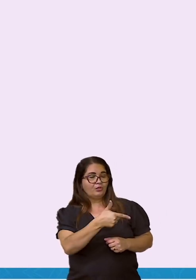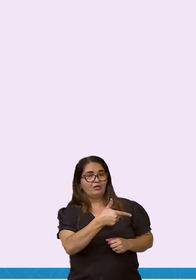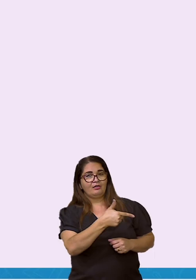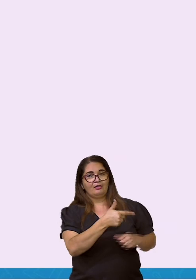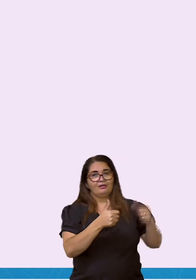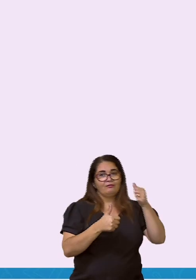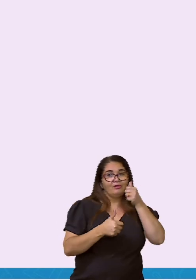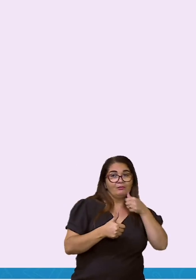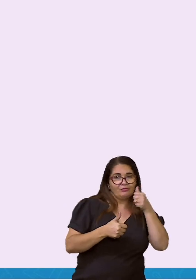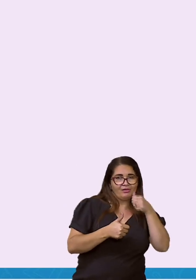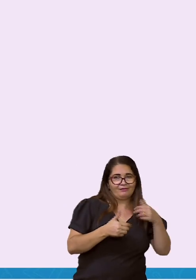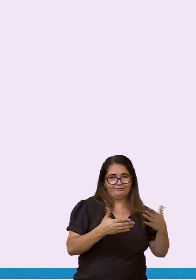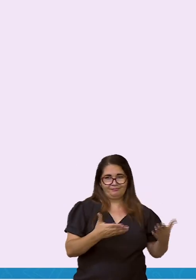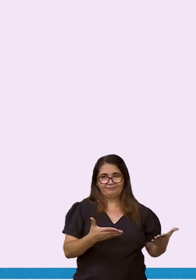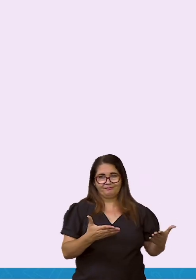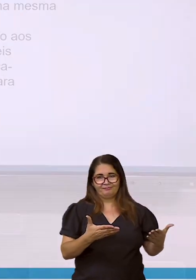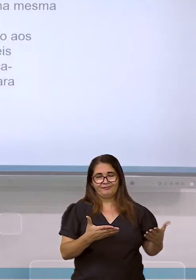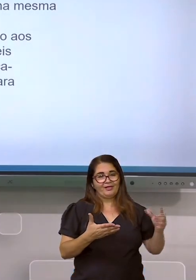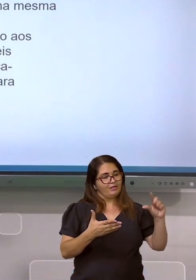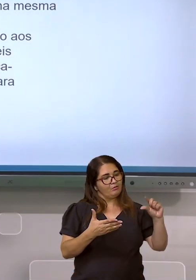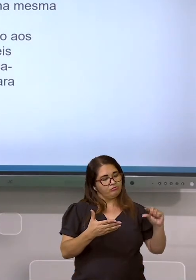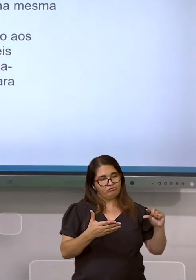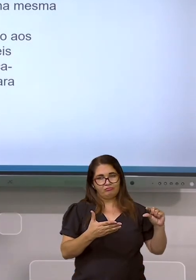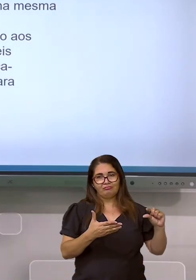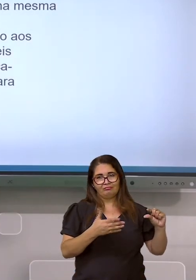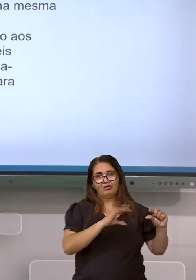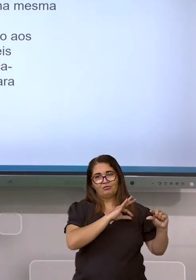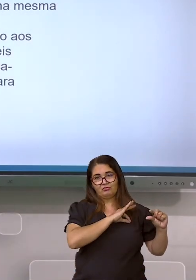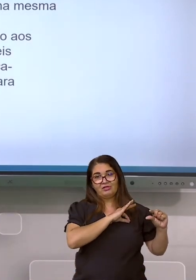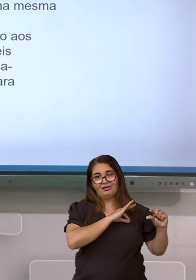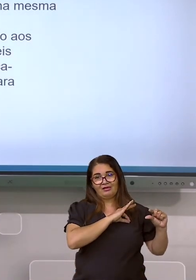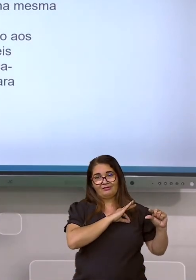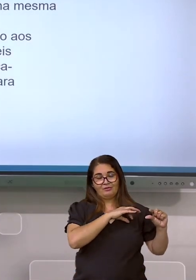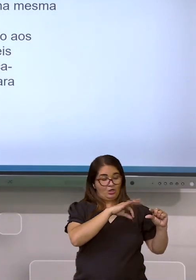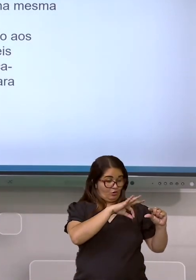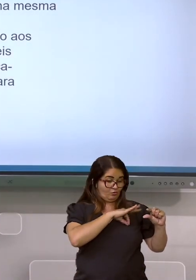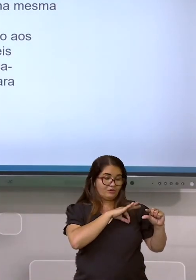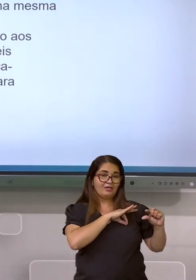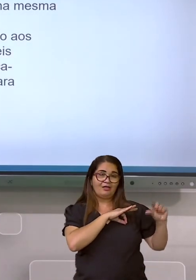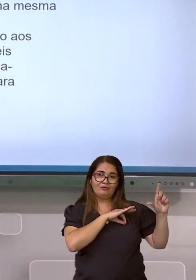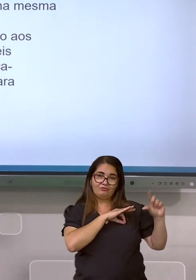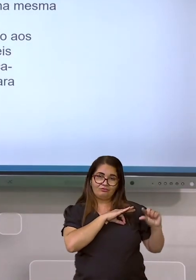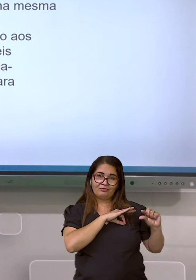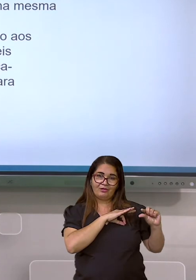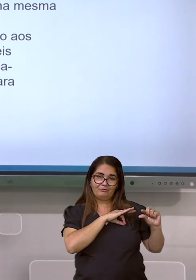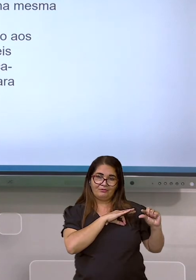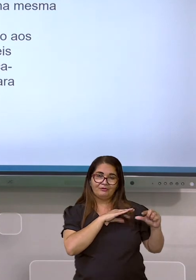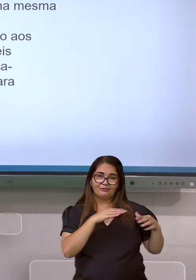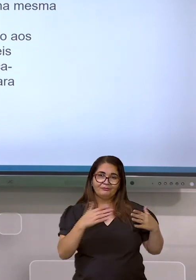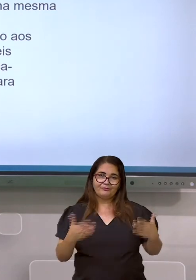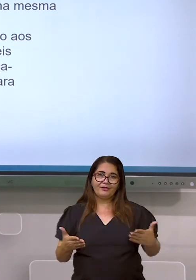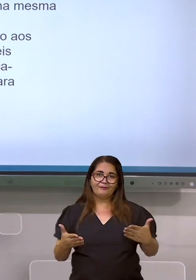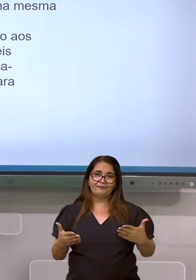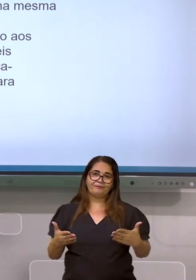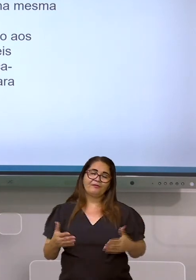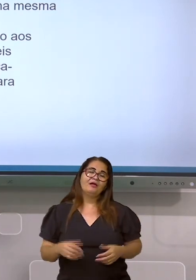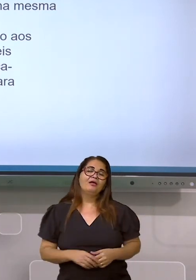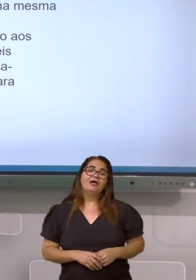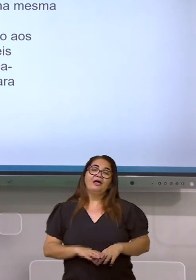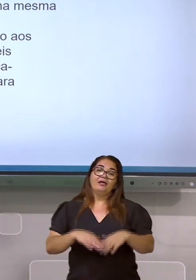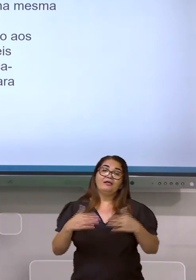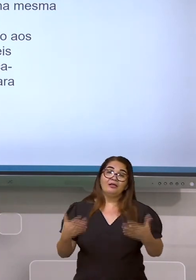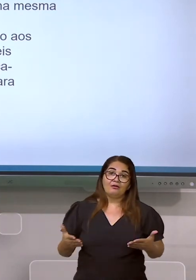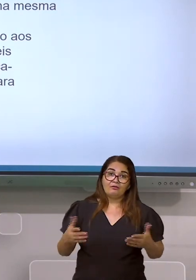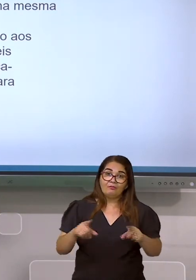Tem carteira assinada, mas as garantias que a lei confere à